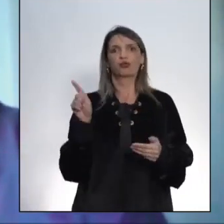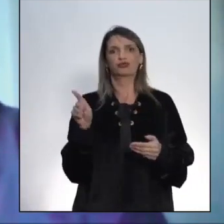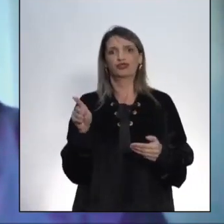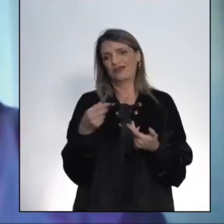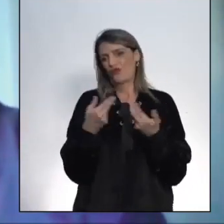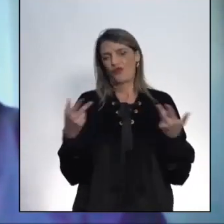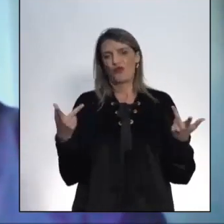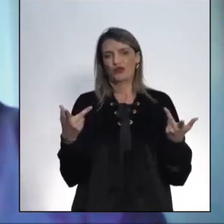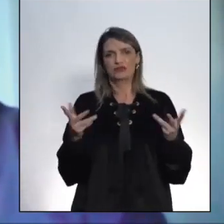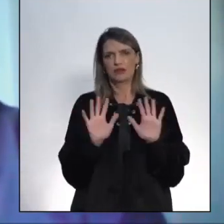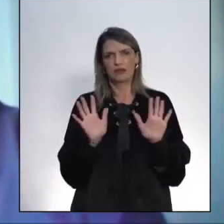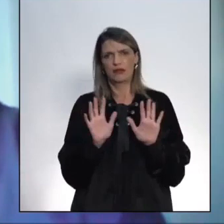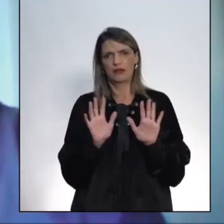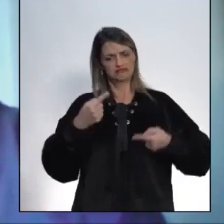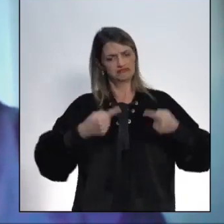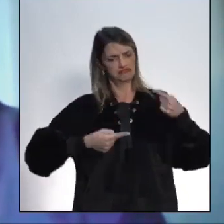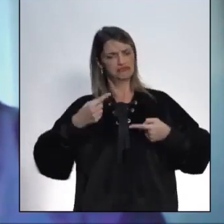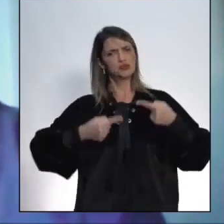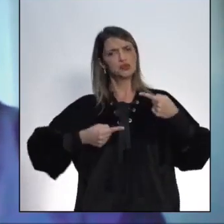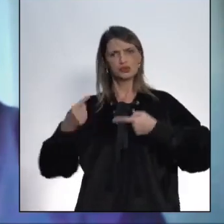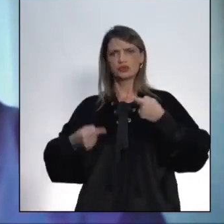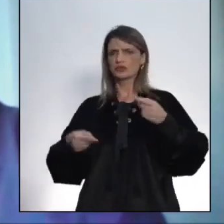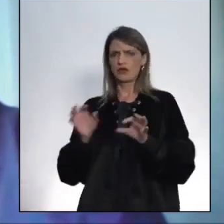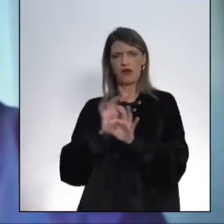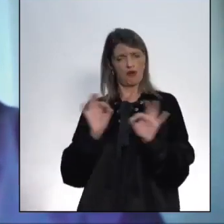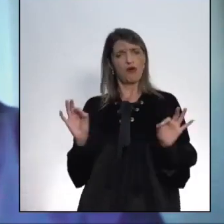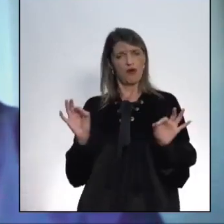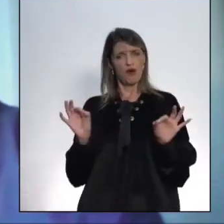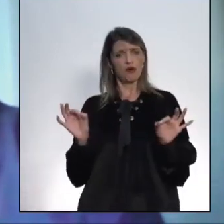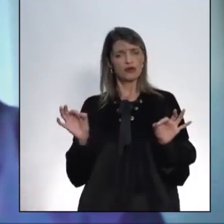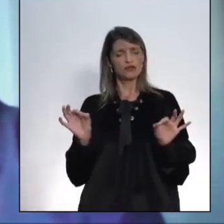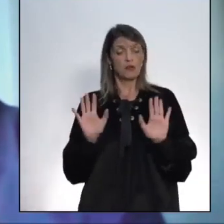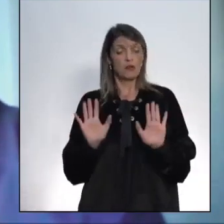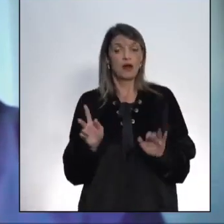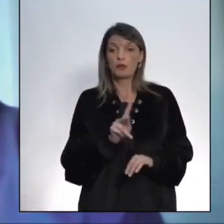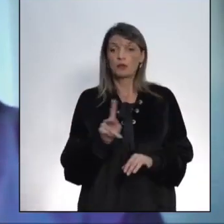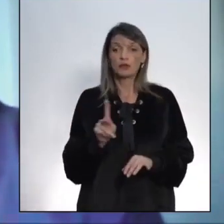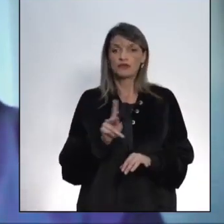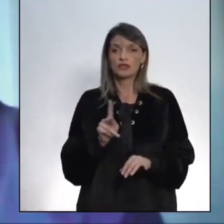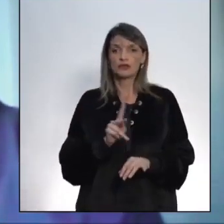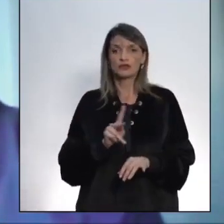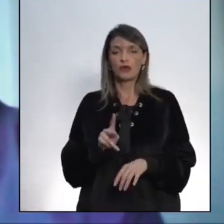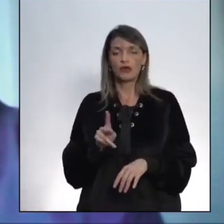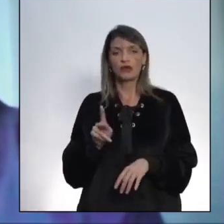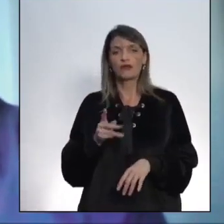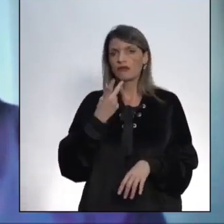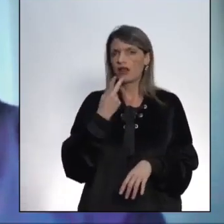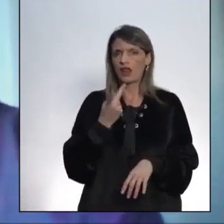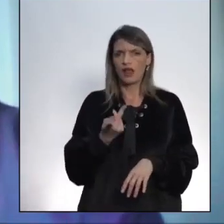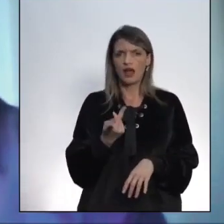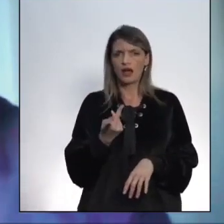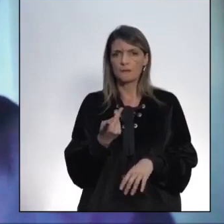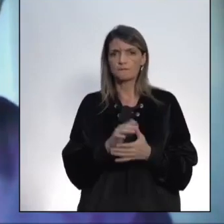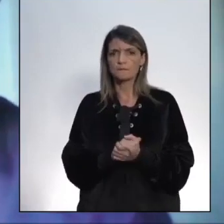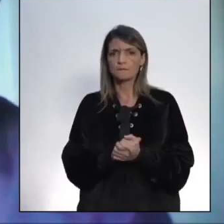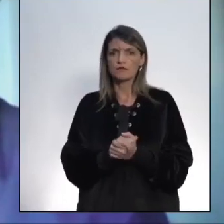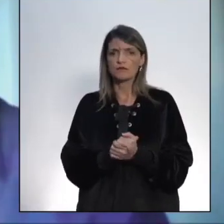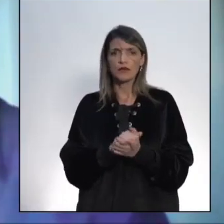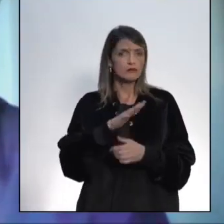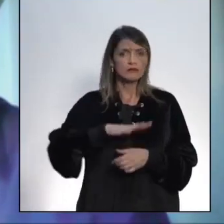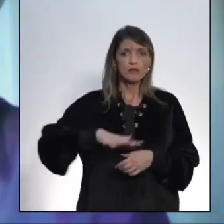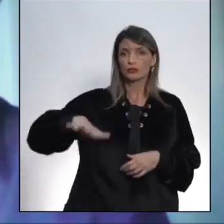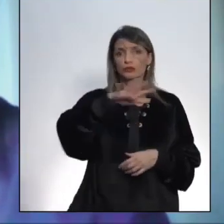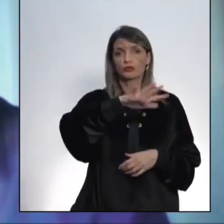que a discussão está posta, está super posta, é super pertinente o professor fazer o comentário e jogar isso para todo mundo